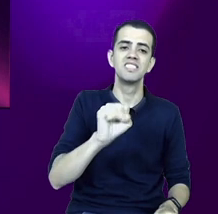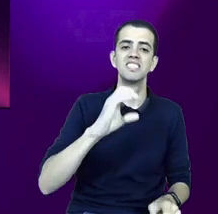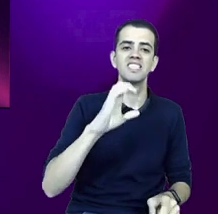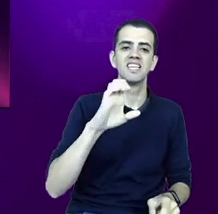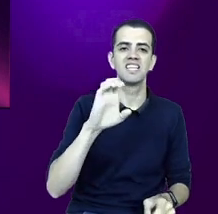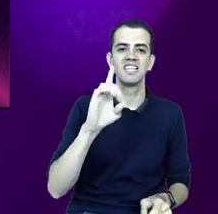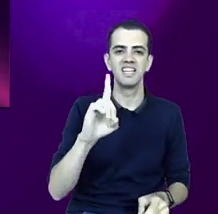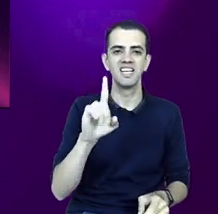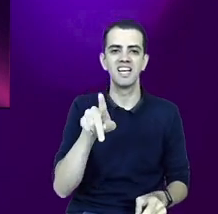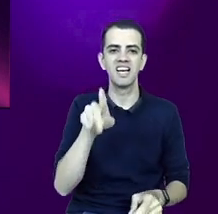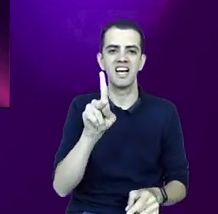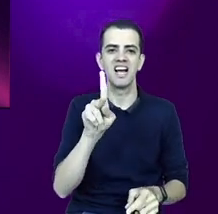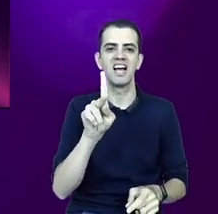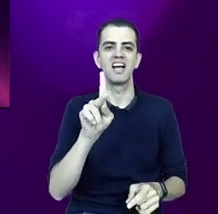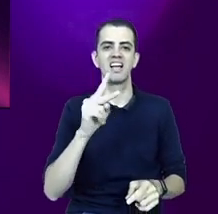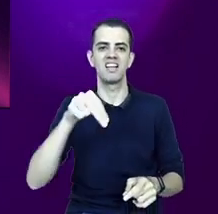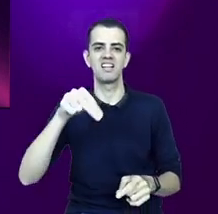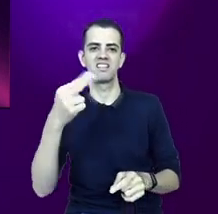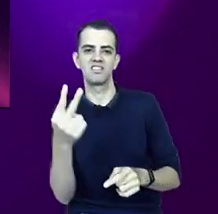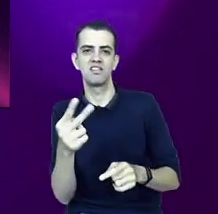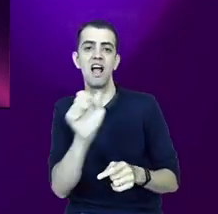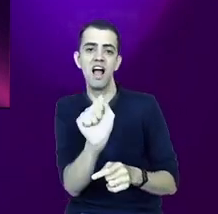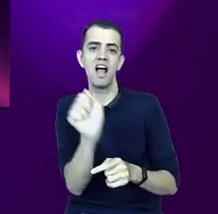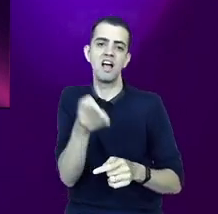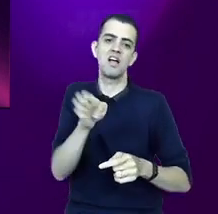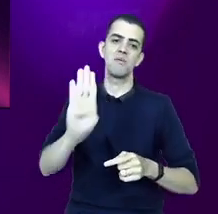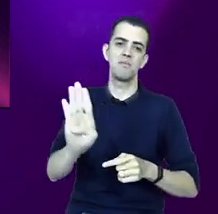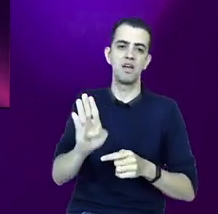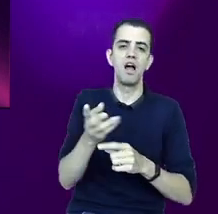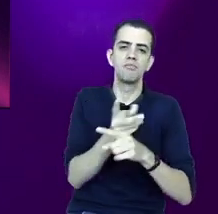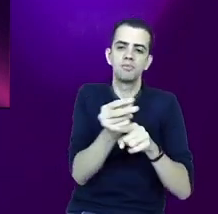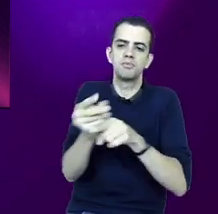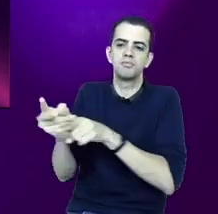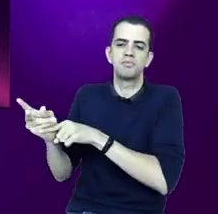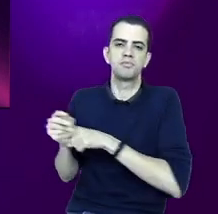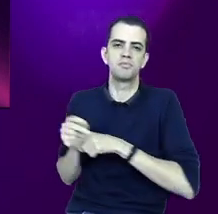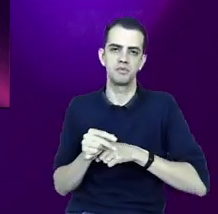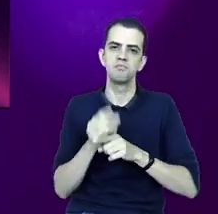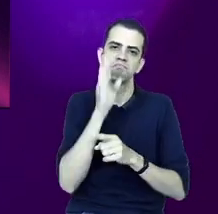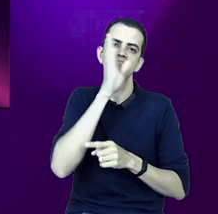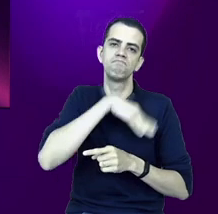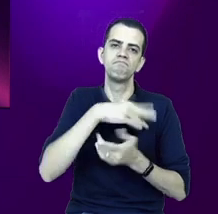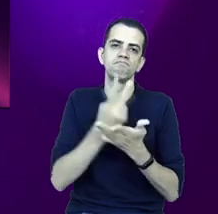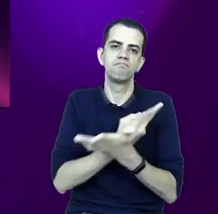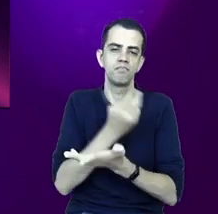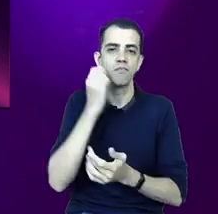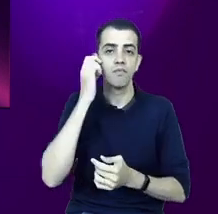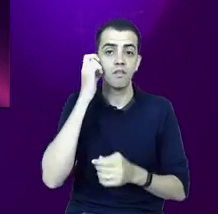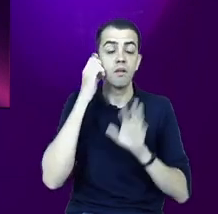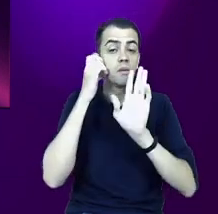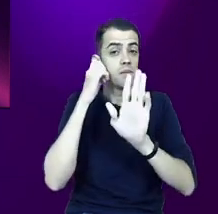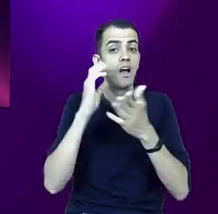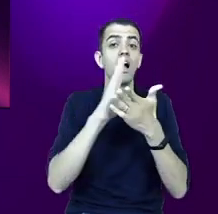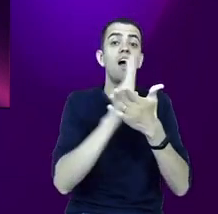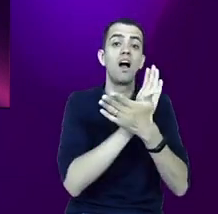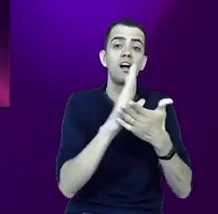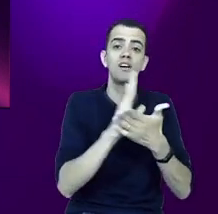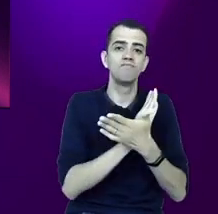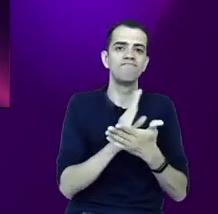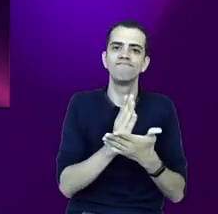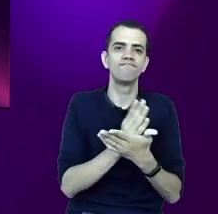uma vez que eles estejam presentes, marcam mau prognóstico. Por outro lado, alguns outros que não são, digamos